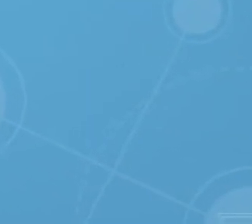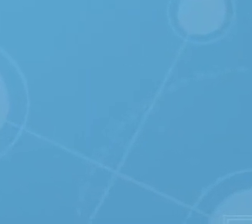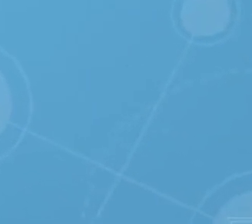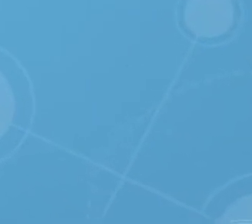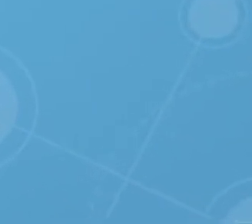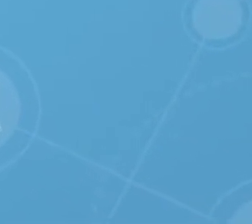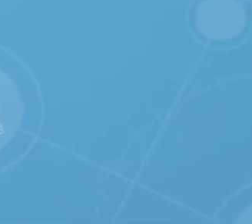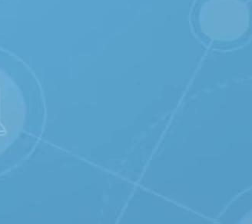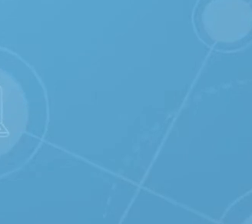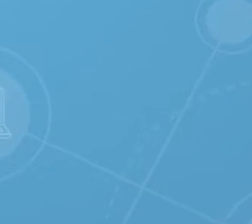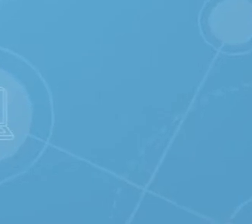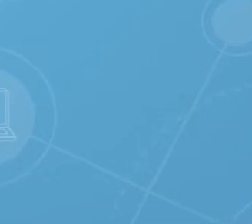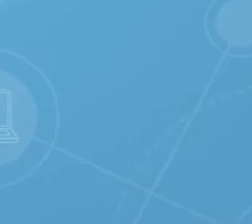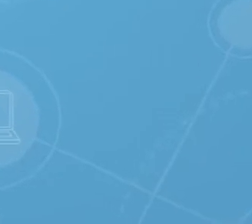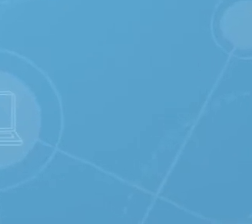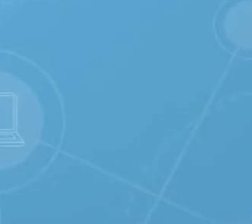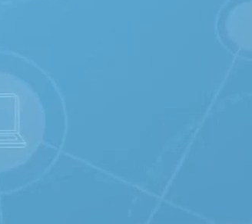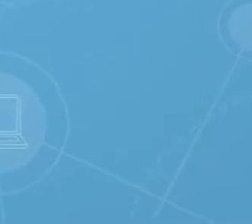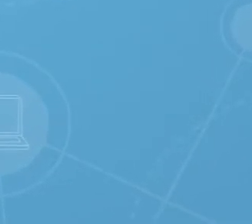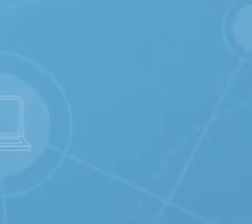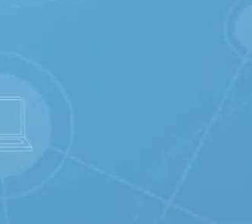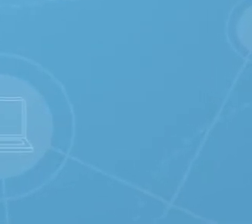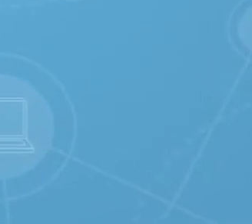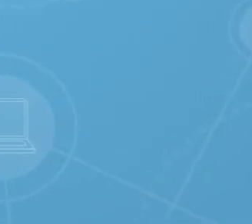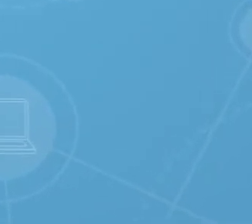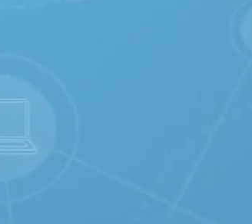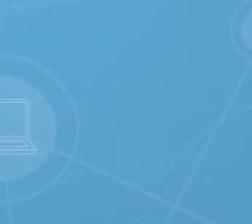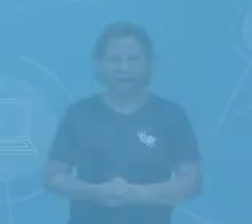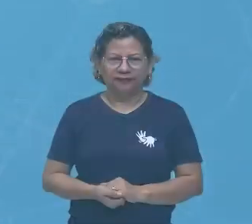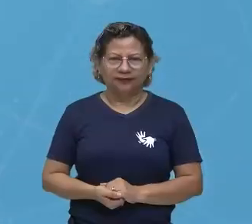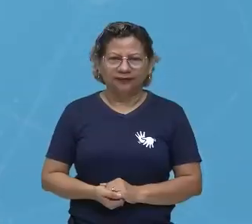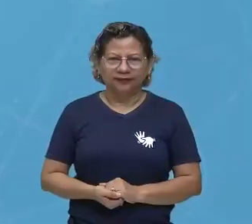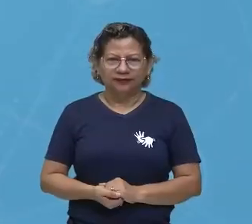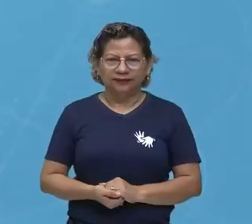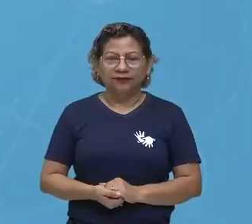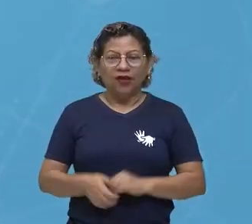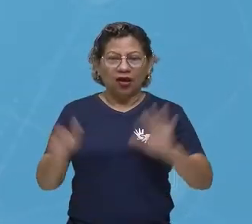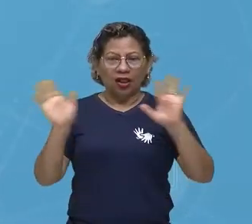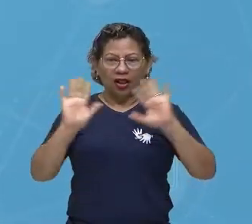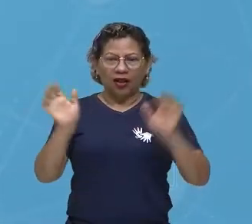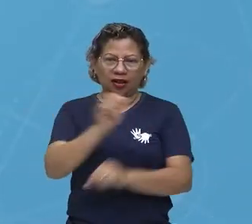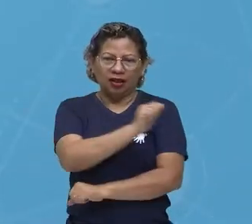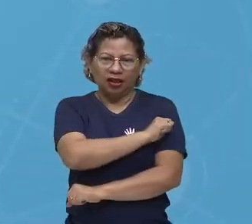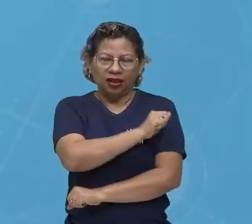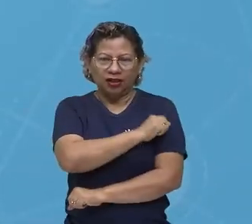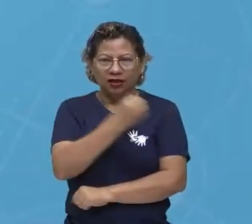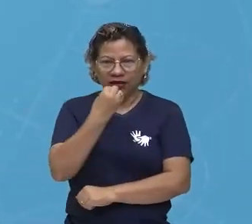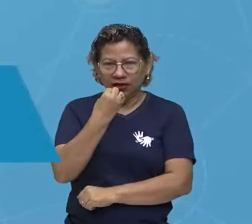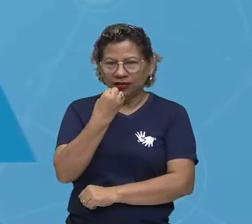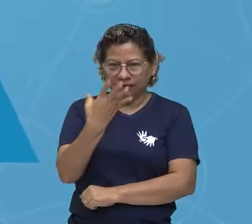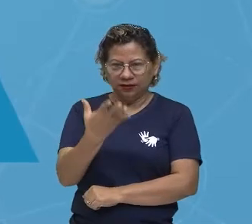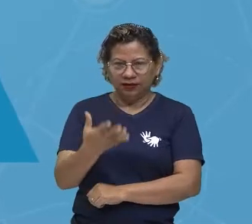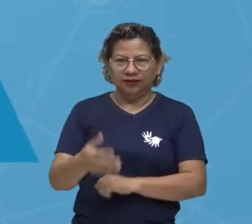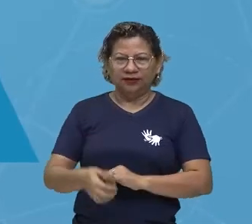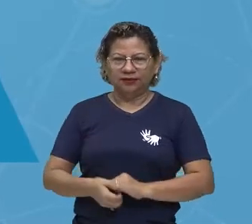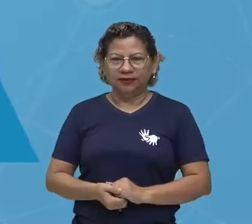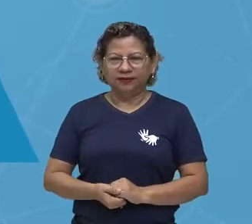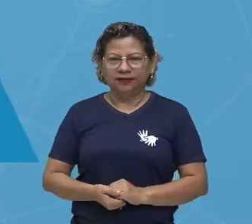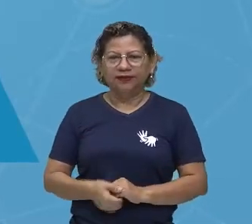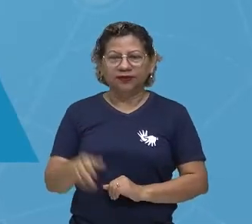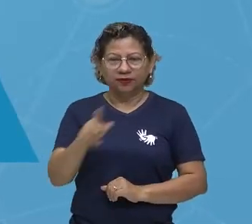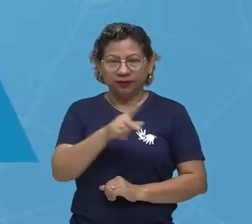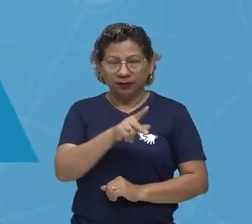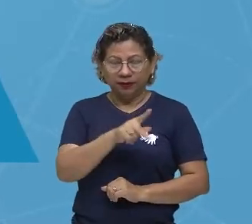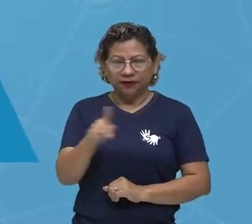E aí o Olá alunos tudo bem com vocês eu sou